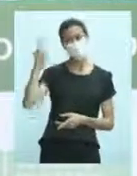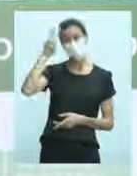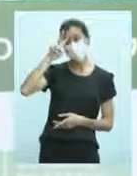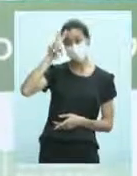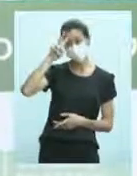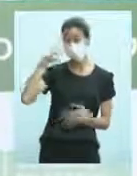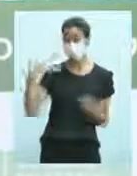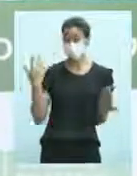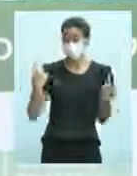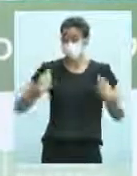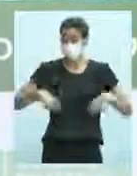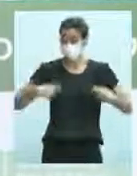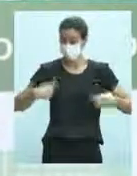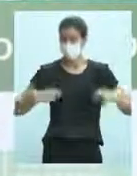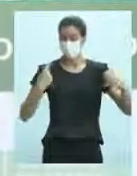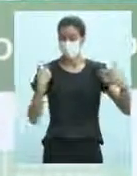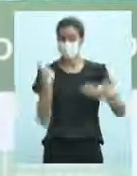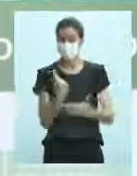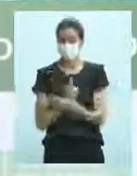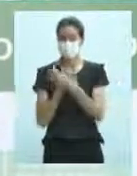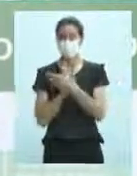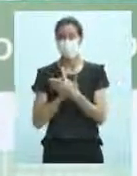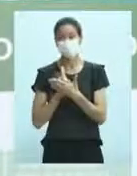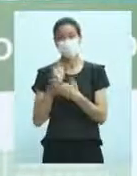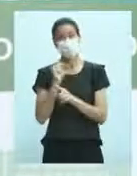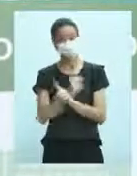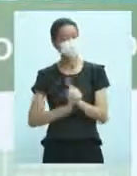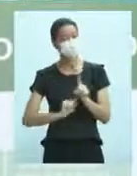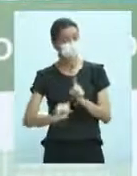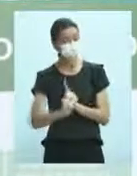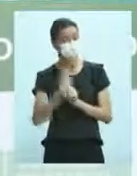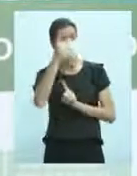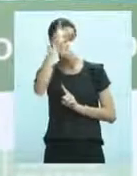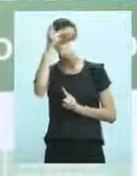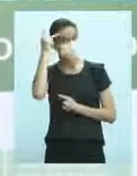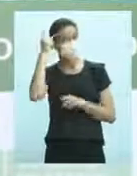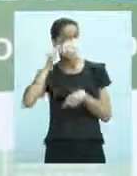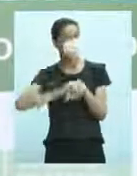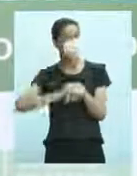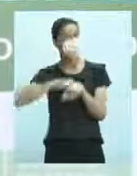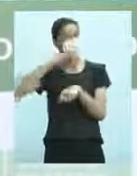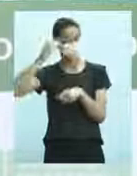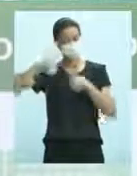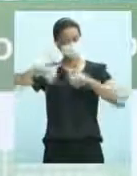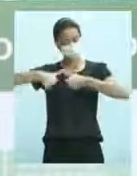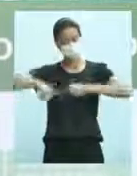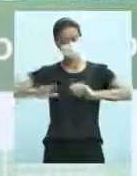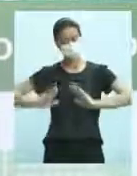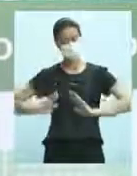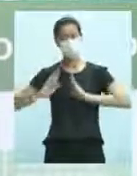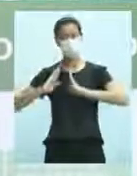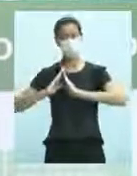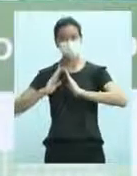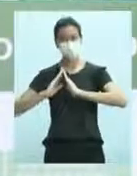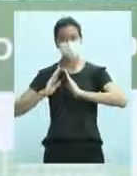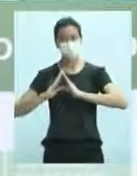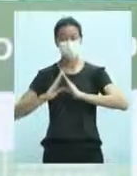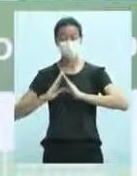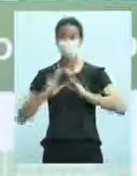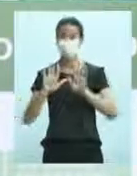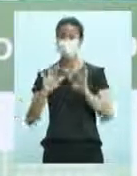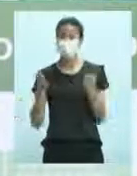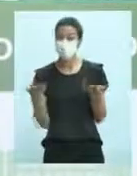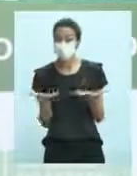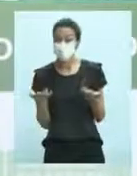o isolamento é maior é feriado as pessoas ficam mais em casa mas nós precisamos e nos dias a cidade nos